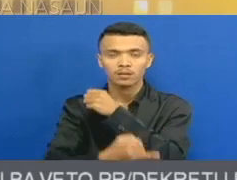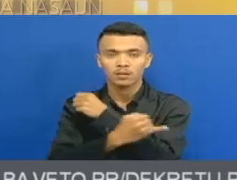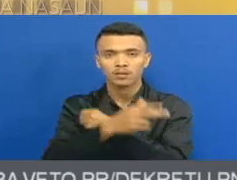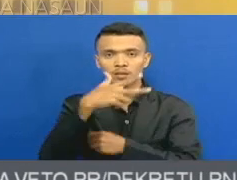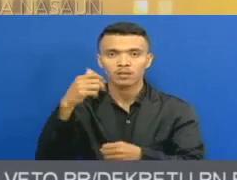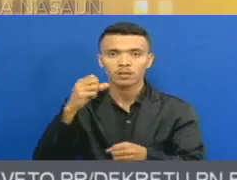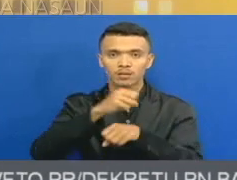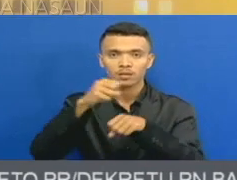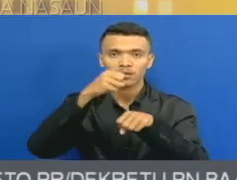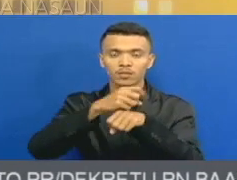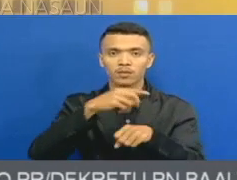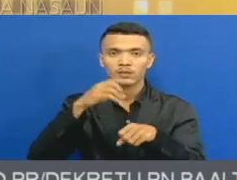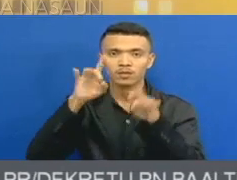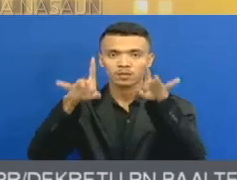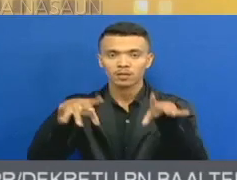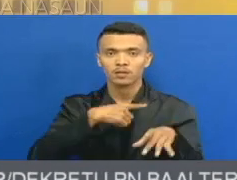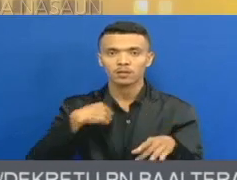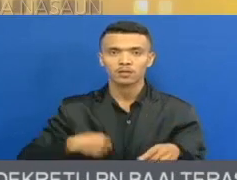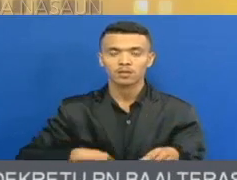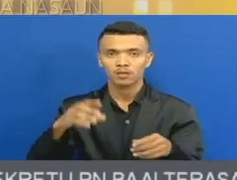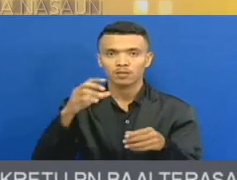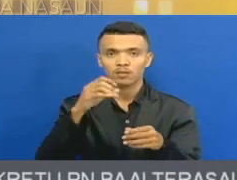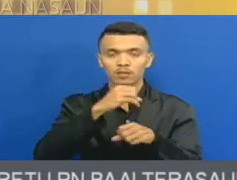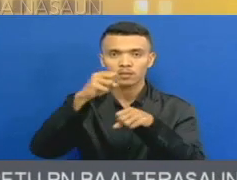Singapura, Austrália, China, Filipina no Malásia.